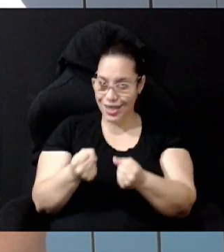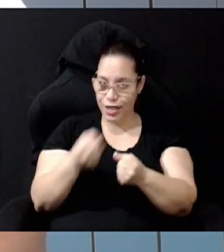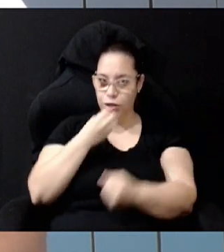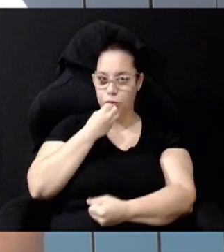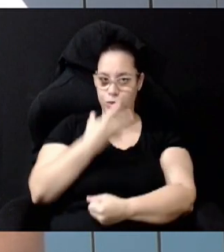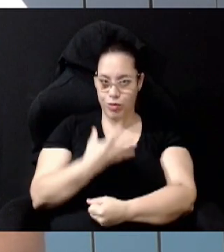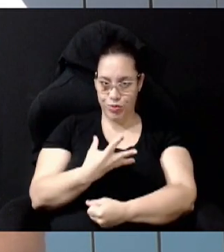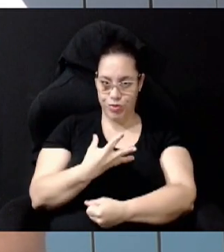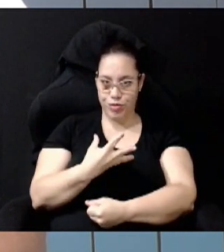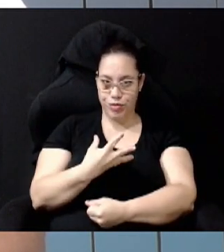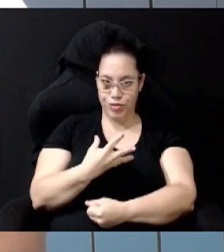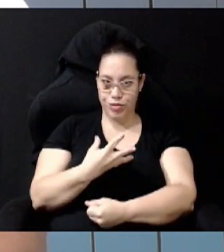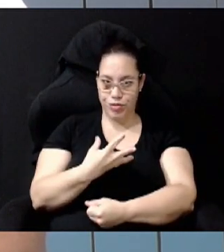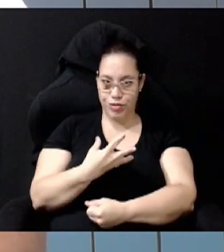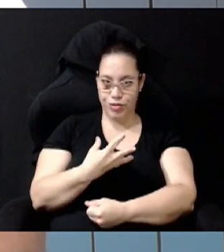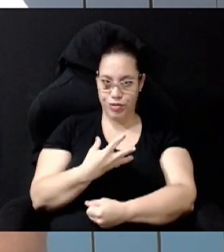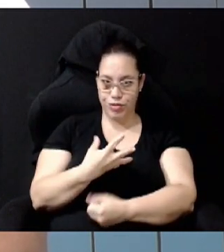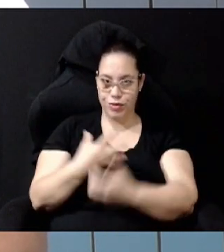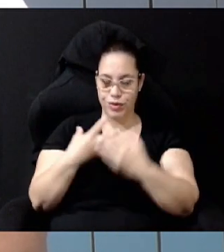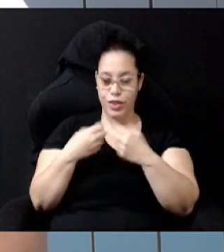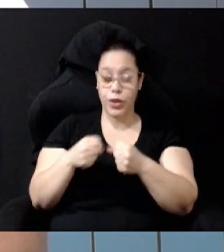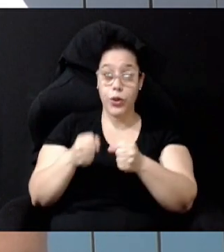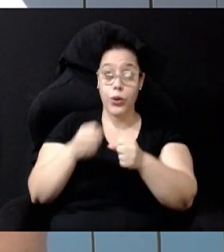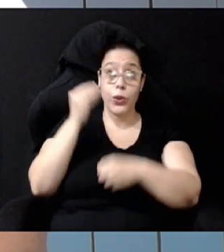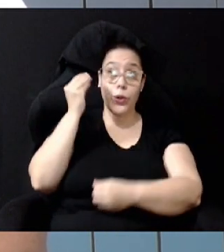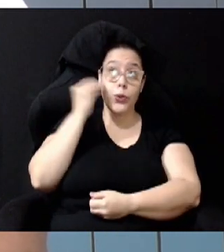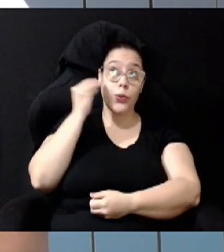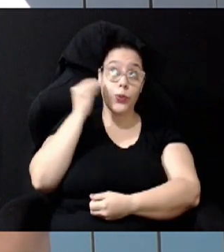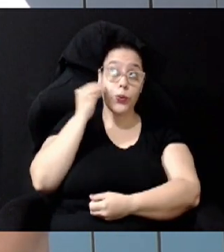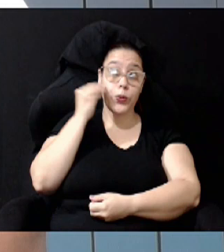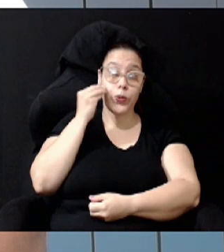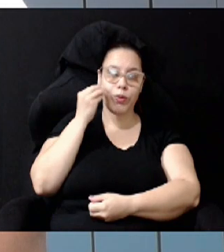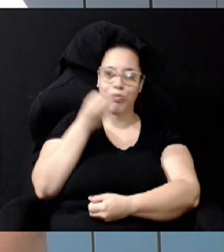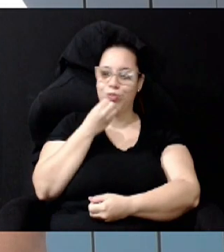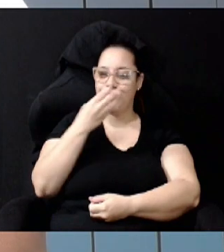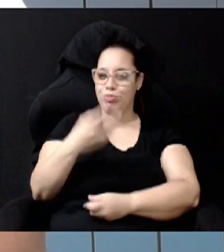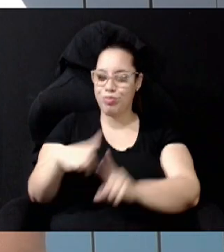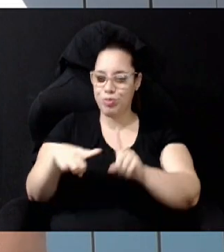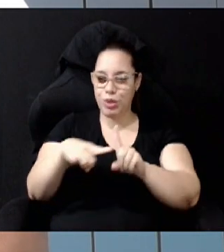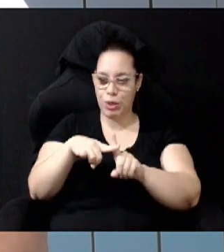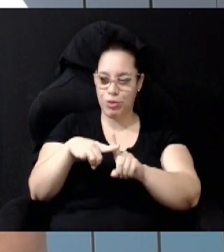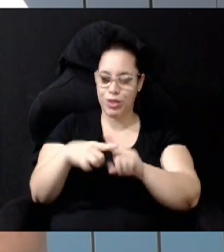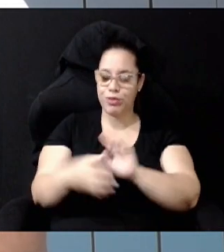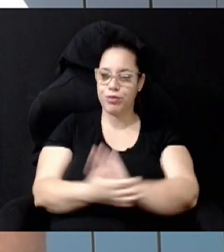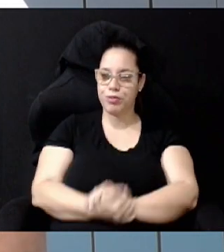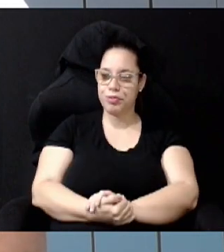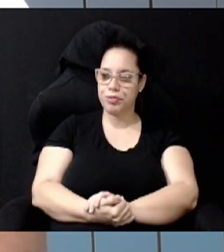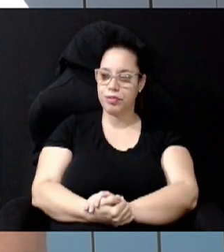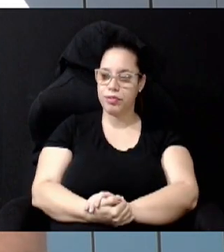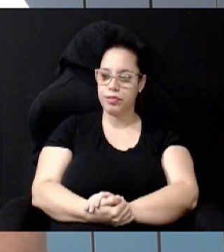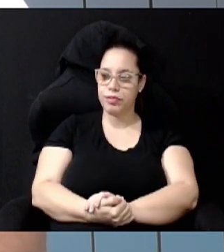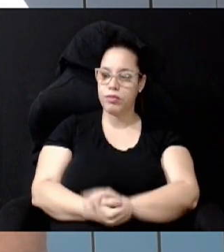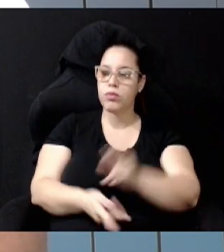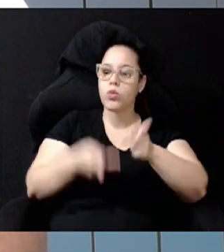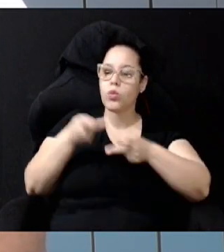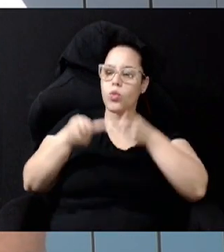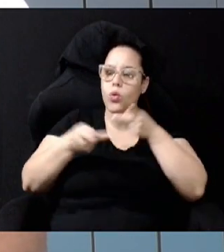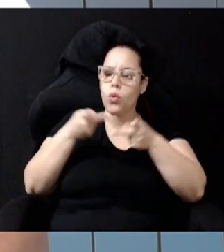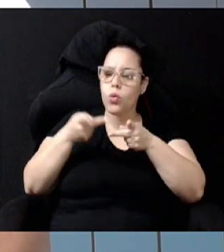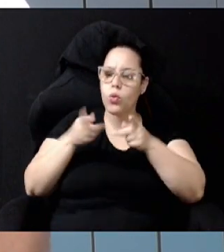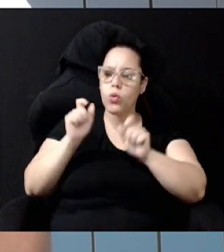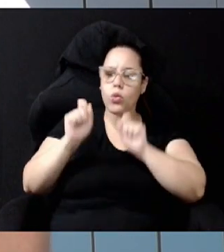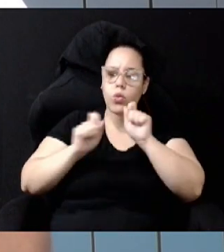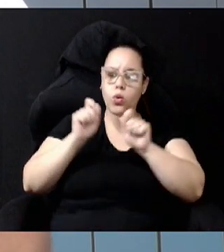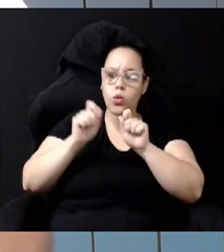Eu carrego aqui uma experiência acumulada muito positiva. Quero dizer que nessa questão dos eventos